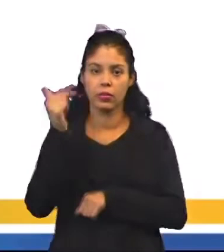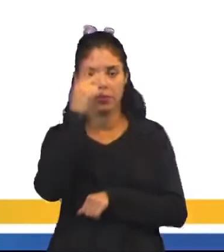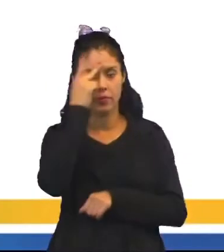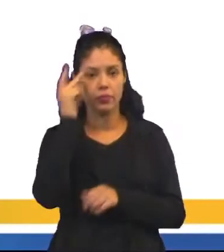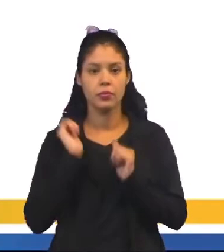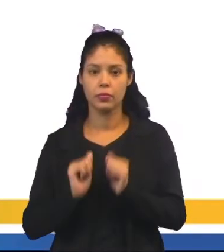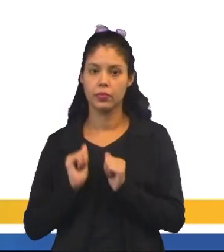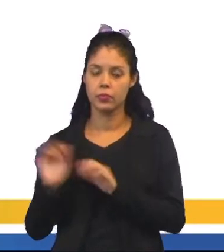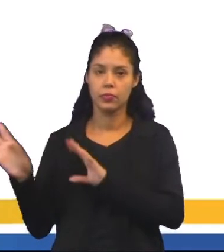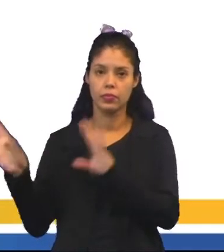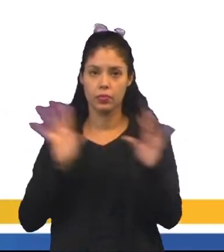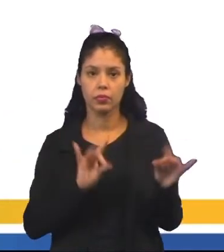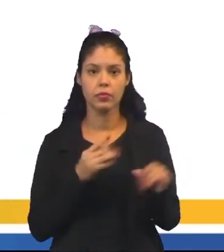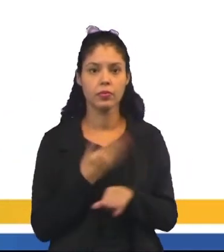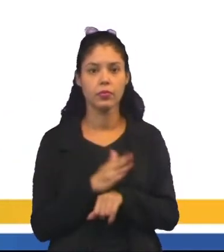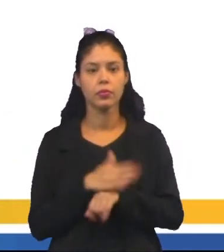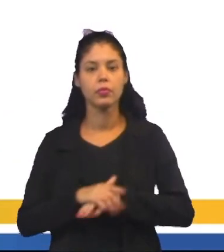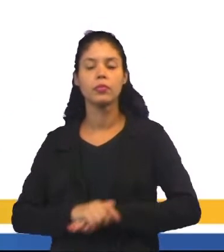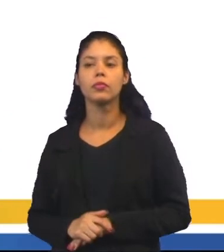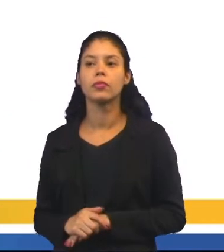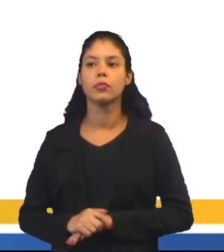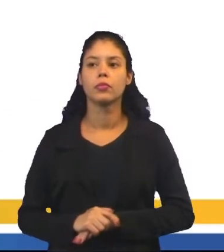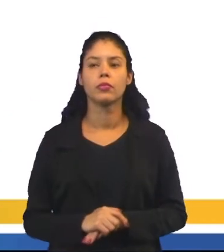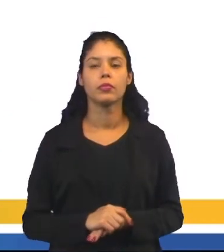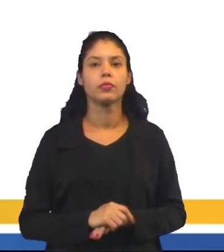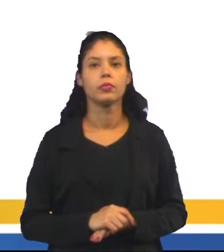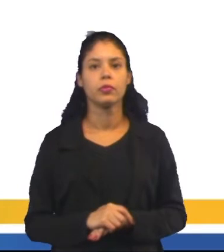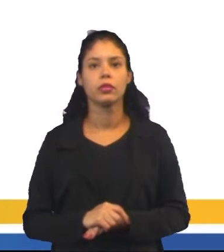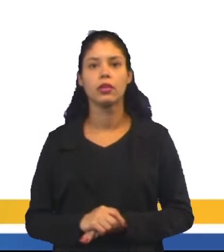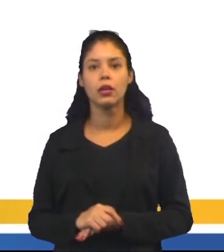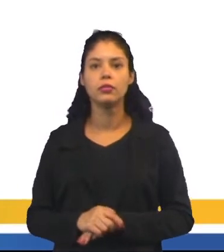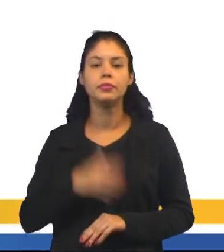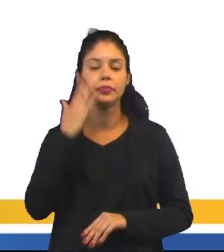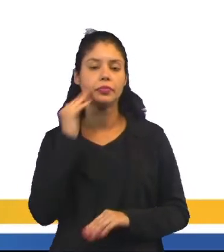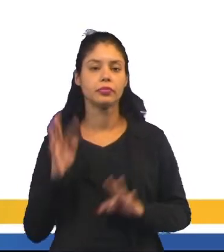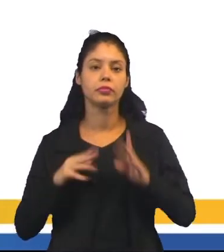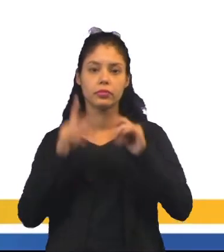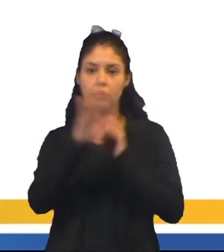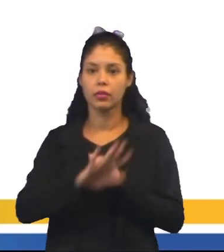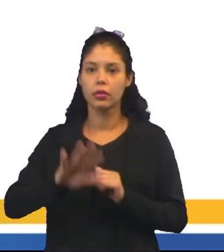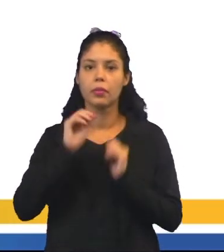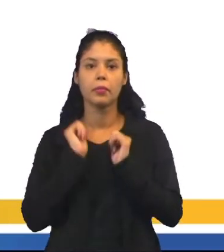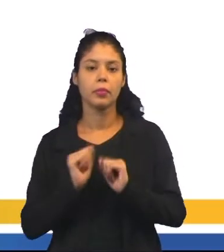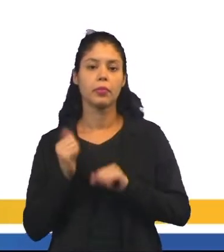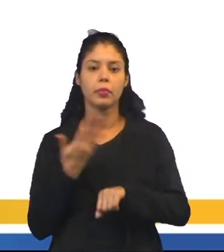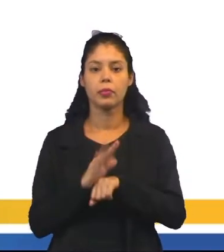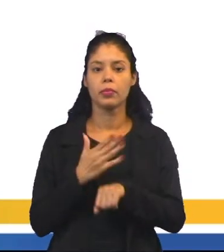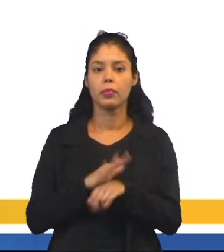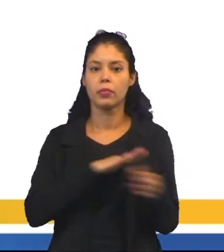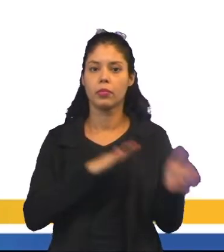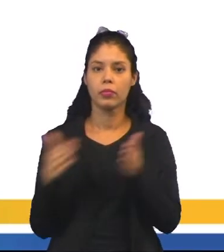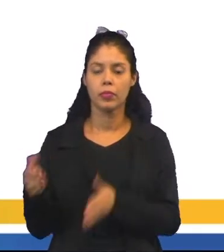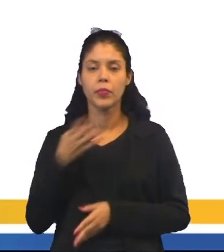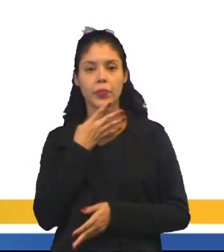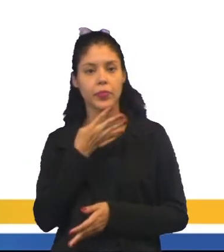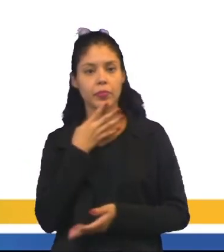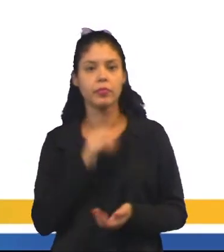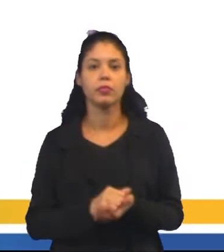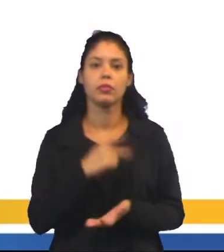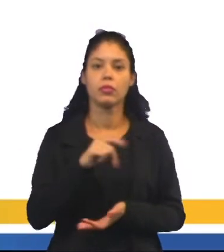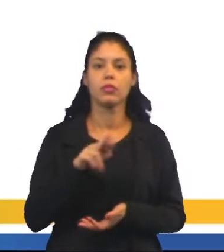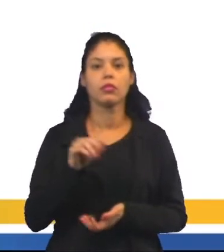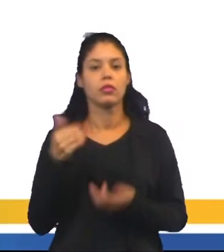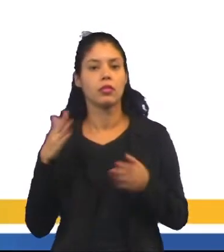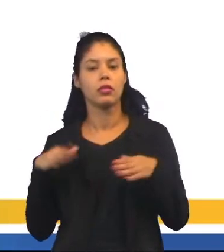pessoas possam vir a praticar. Então, sabendo que todo mundo pode vir a praticar a partir desse conhecimento, a gente tem o parkour